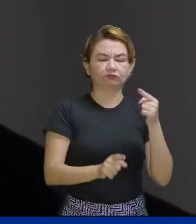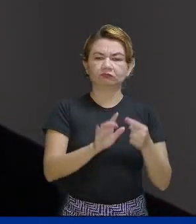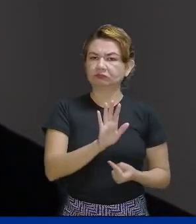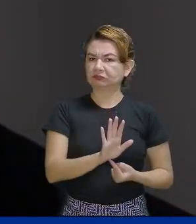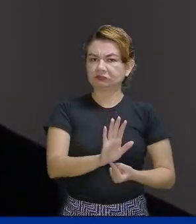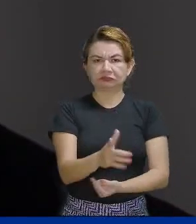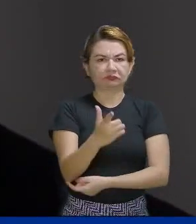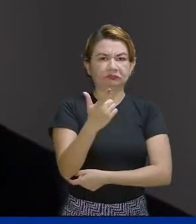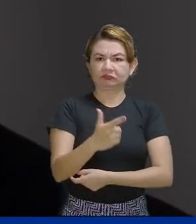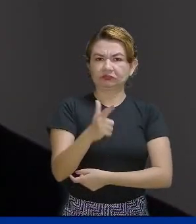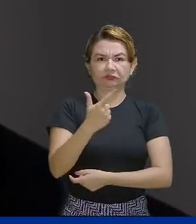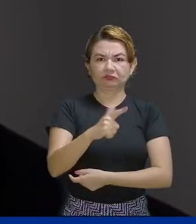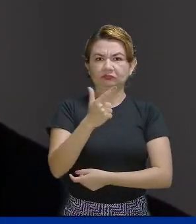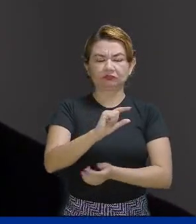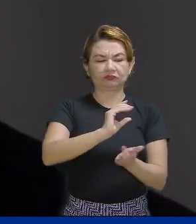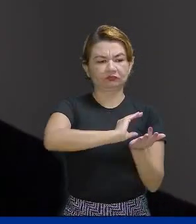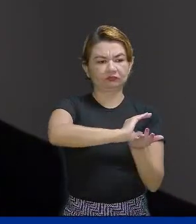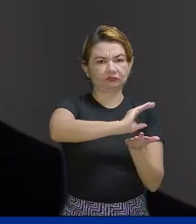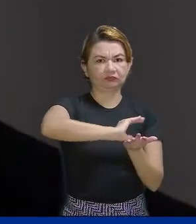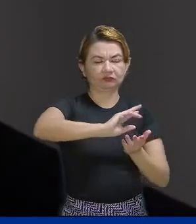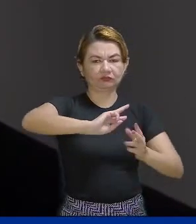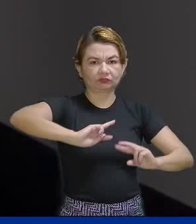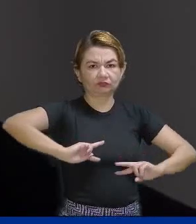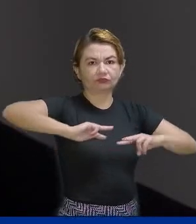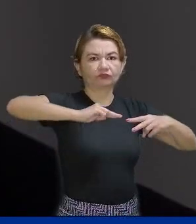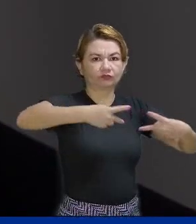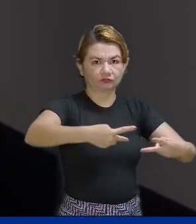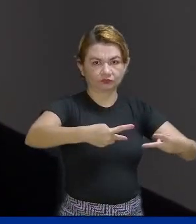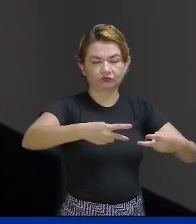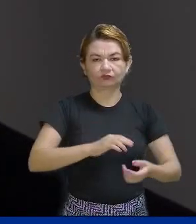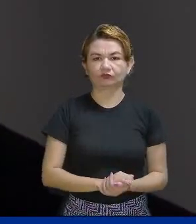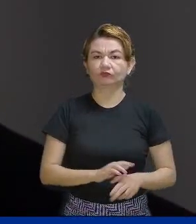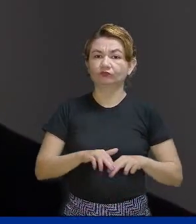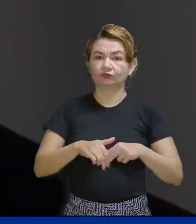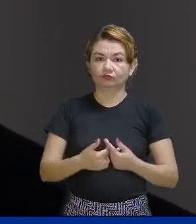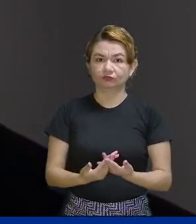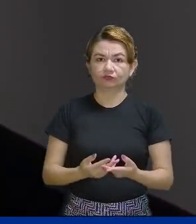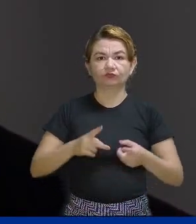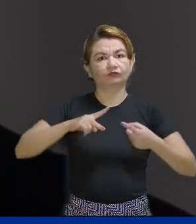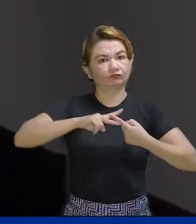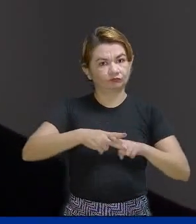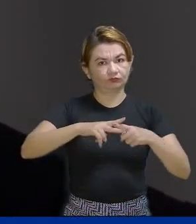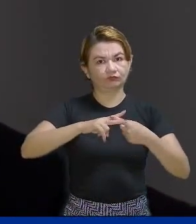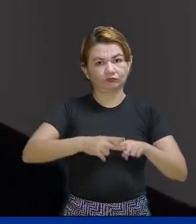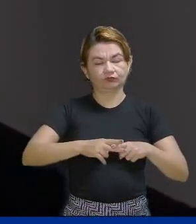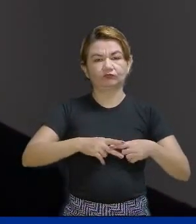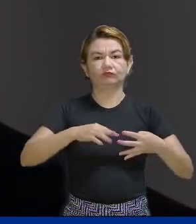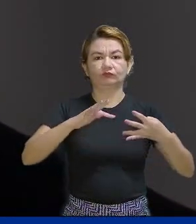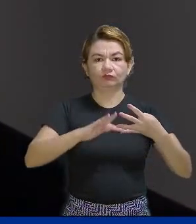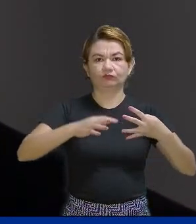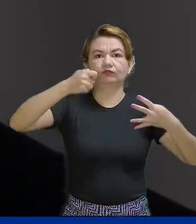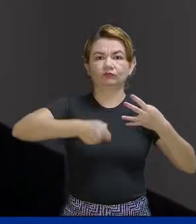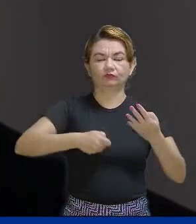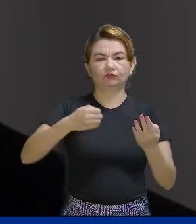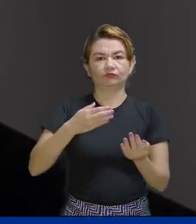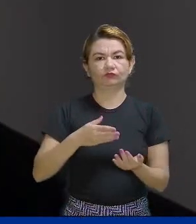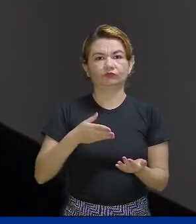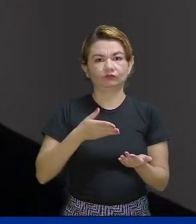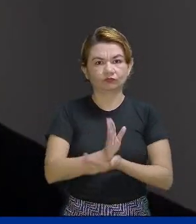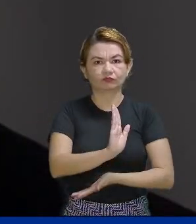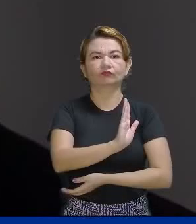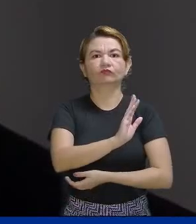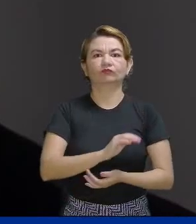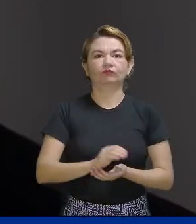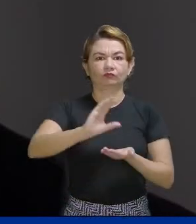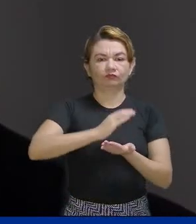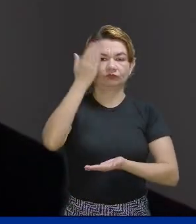à transferência desses recursos, razão pela qual requer a reforma da sentença para aprovar as contas, ainda